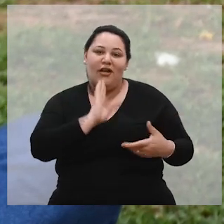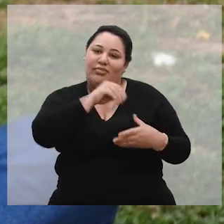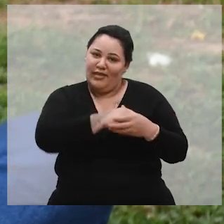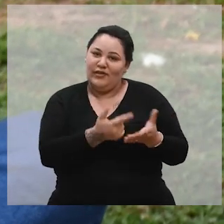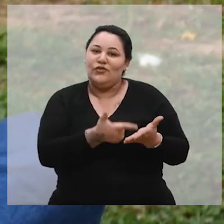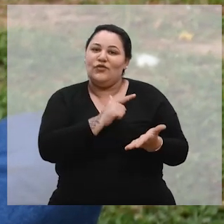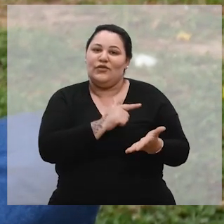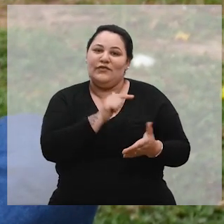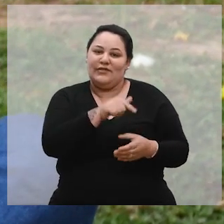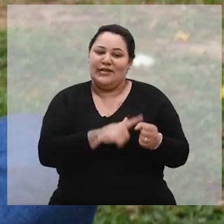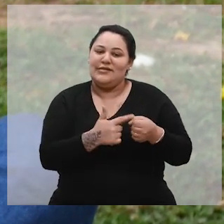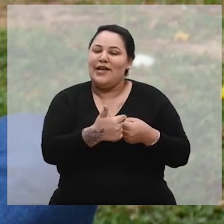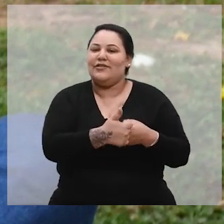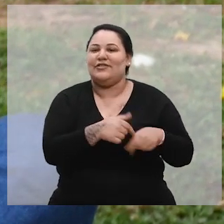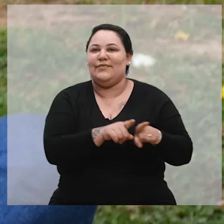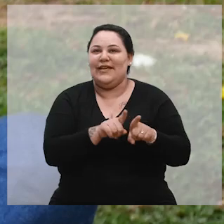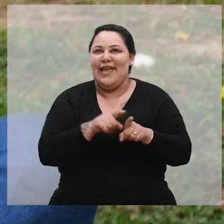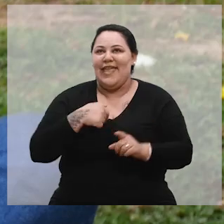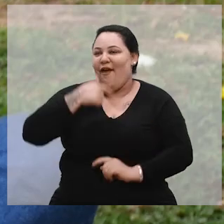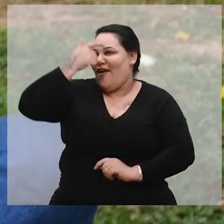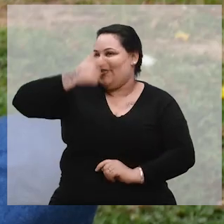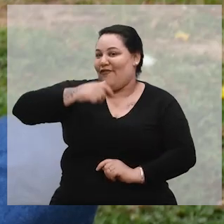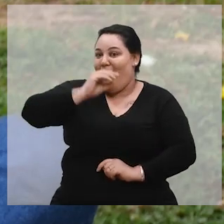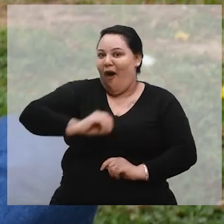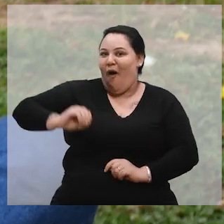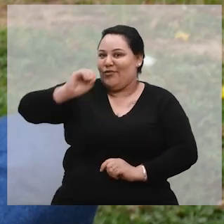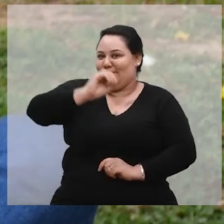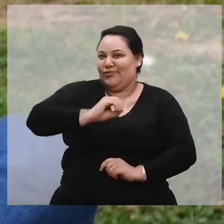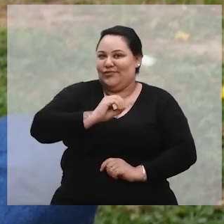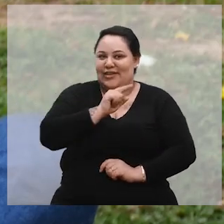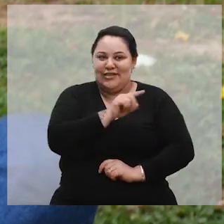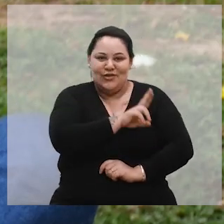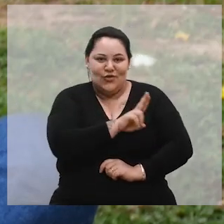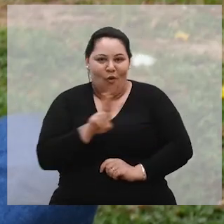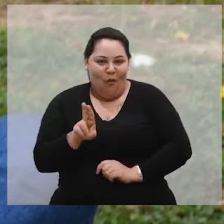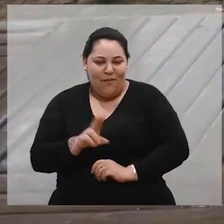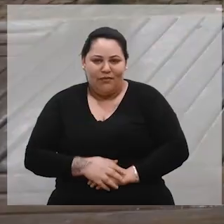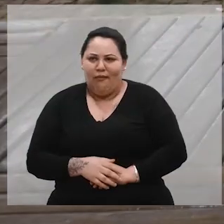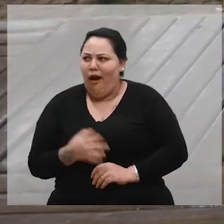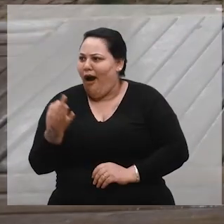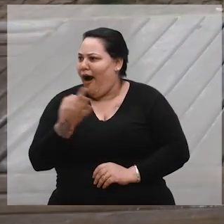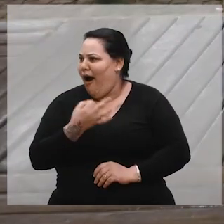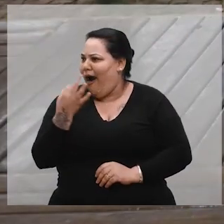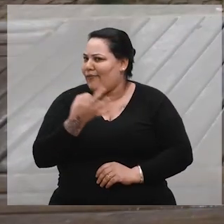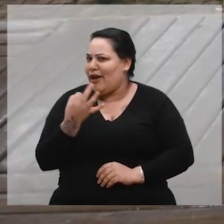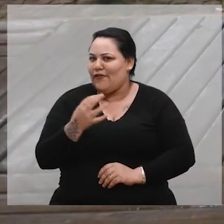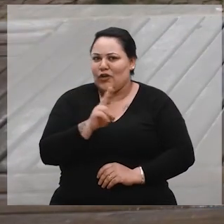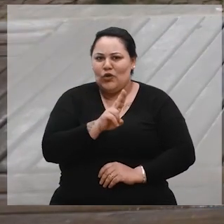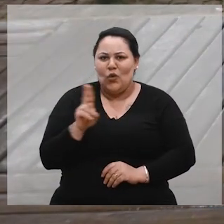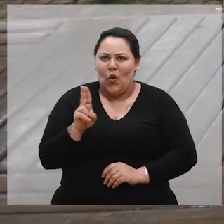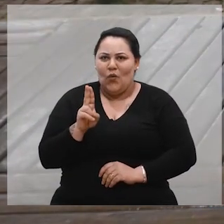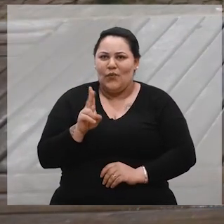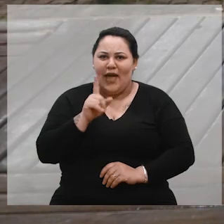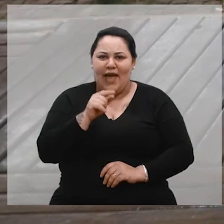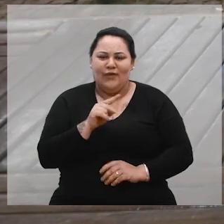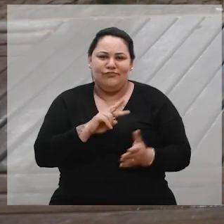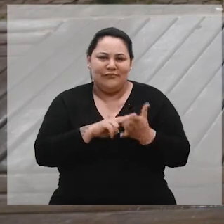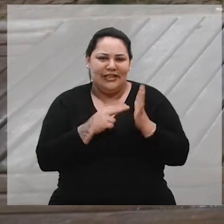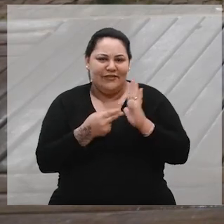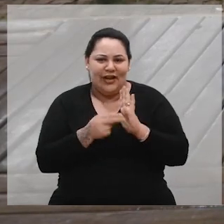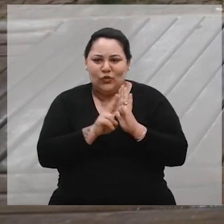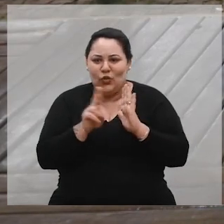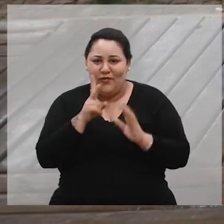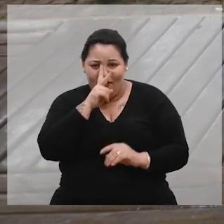Ferreira. E eu achava o máximo esse nome. Mas é um nome fantástico, né? Um pseudônimo para